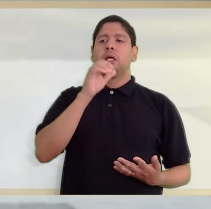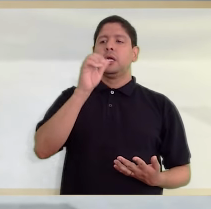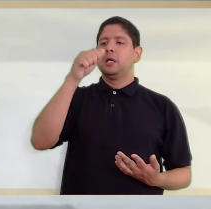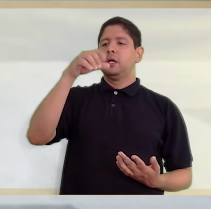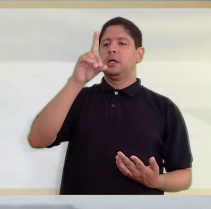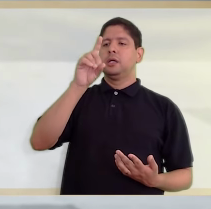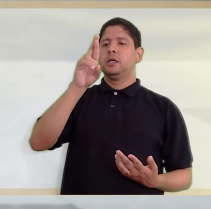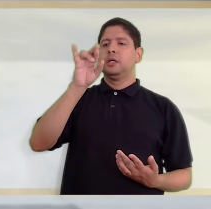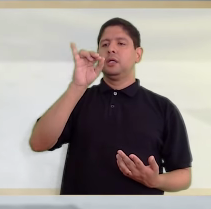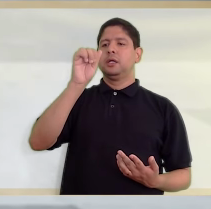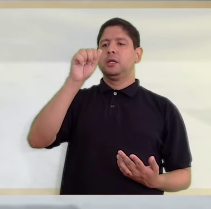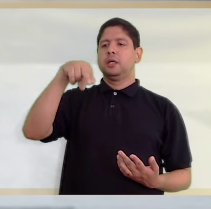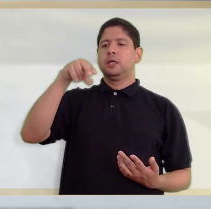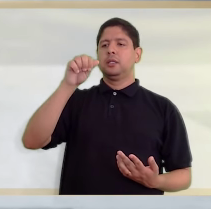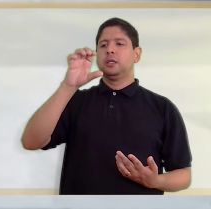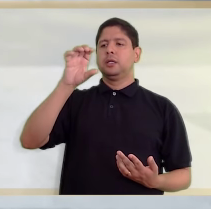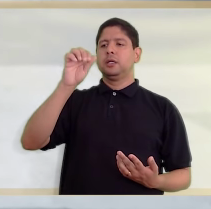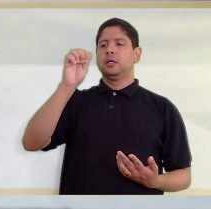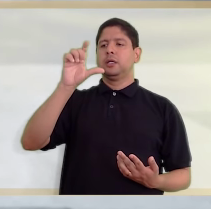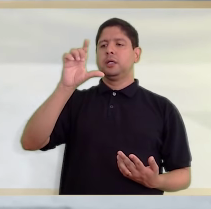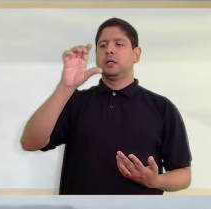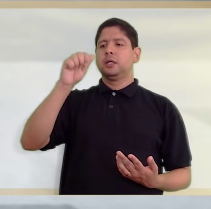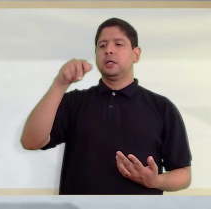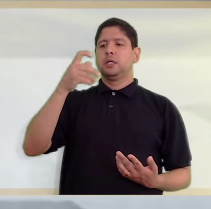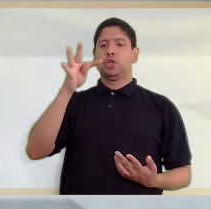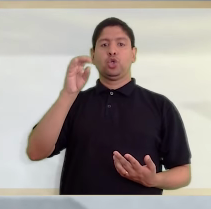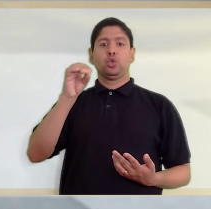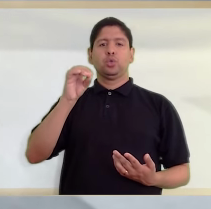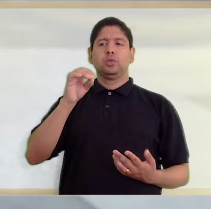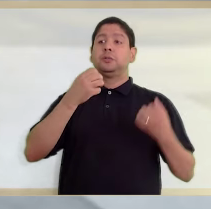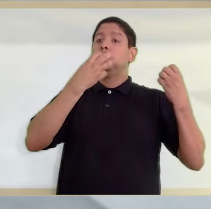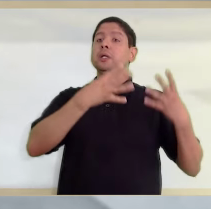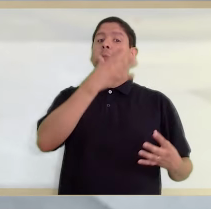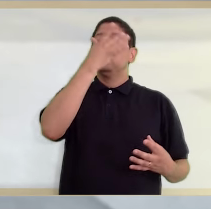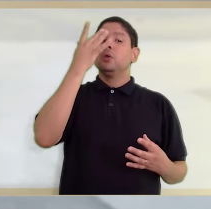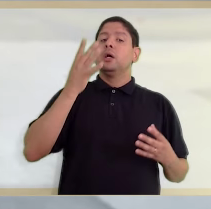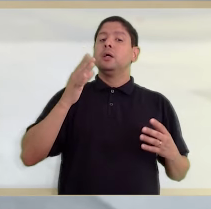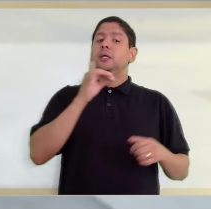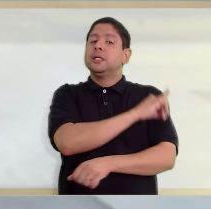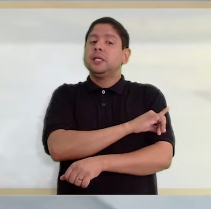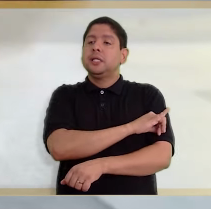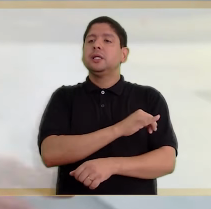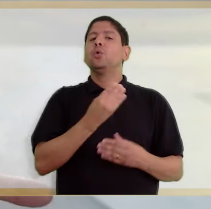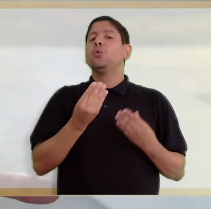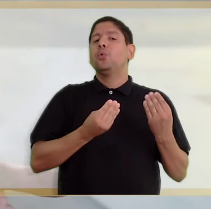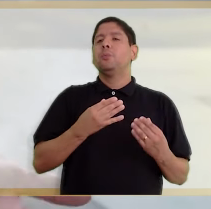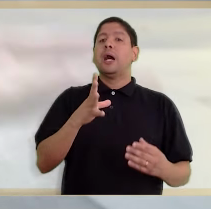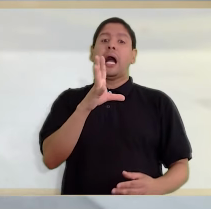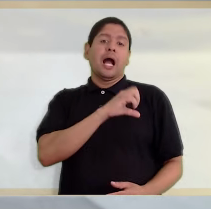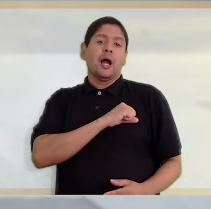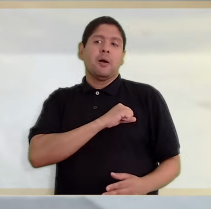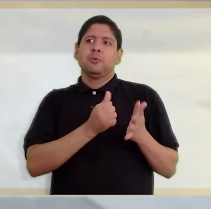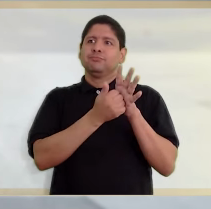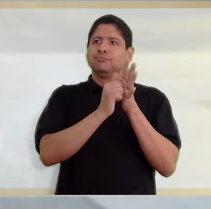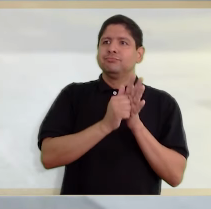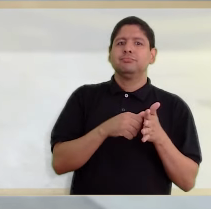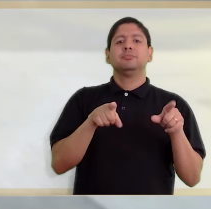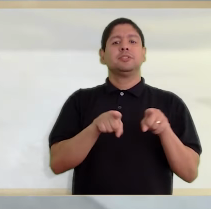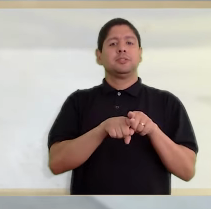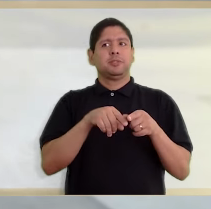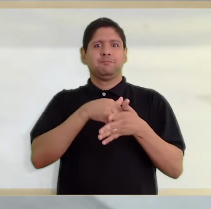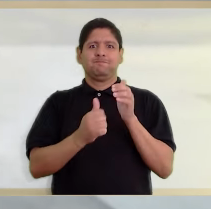Adriana Calcanhoto talvez tenha definido a melhor tradução do povo carioca e sua paixão tanto pelo carnaval quanto pelo